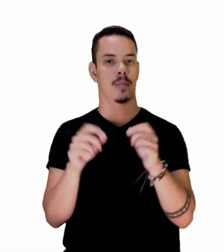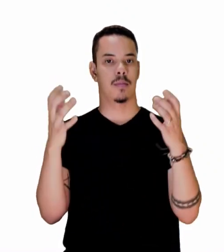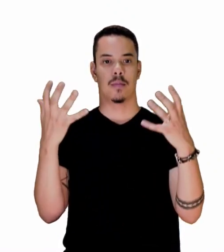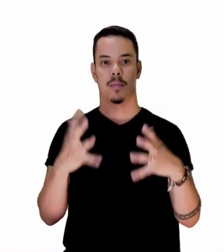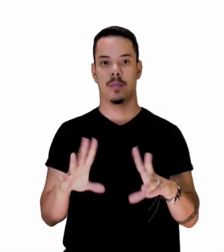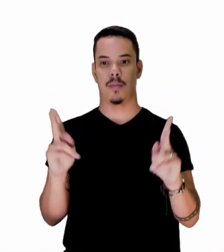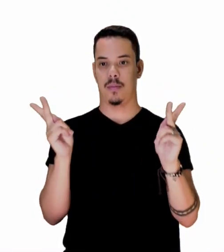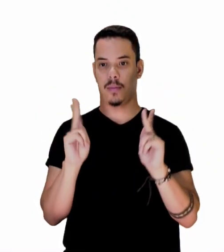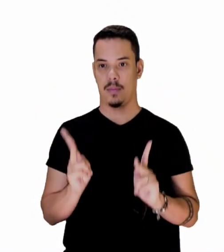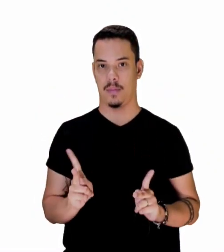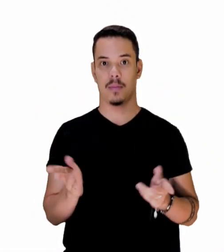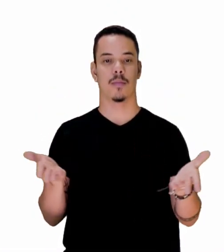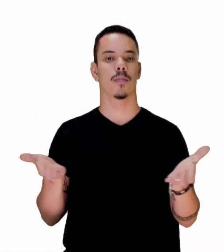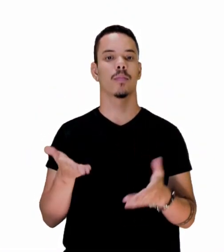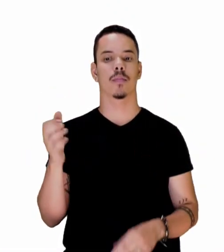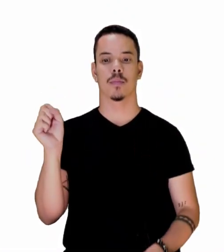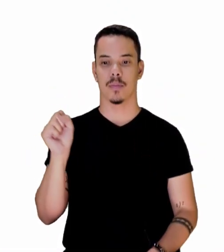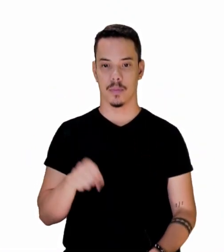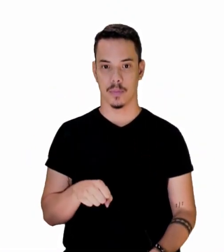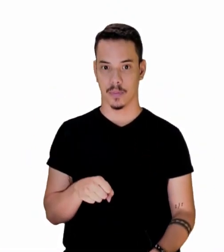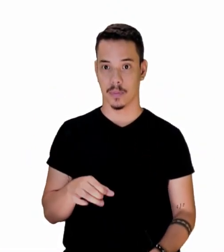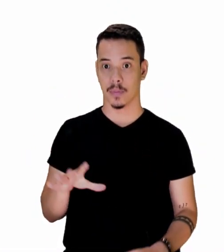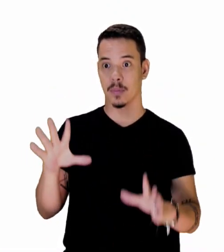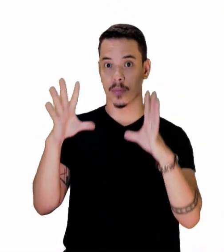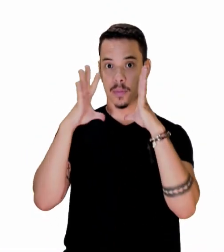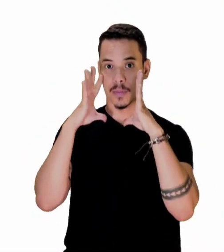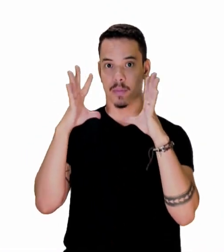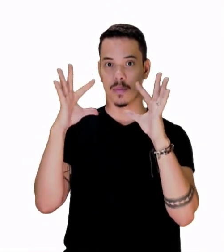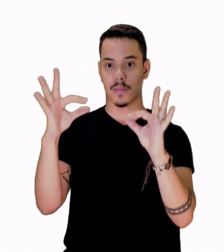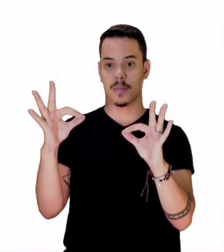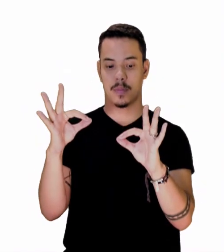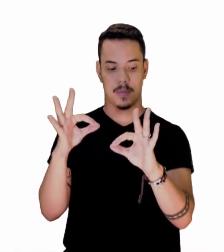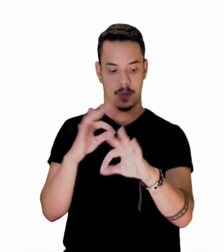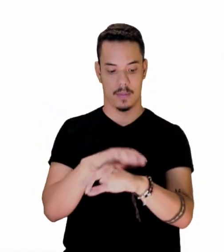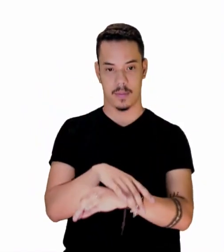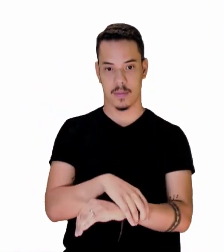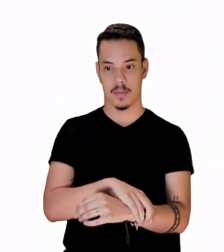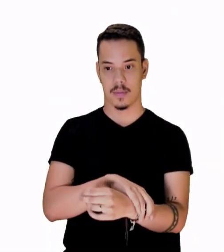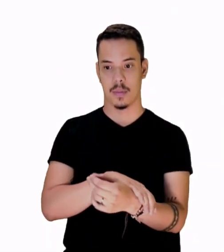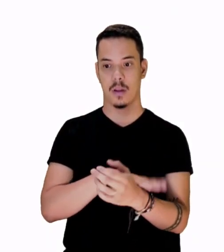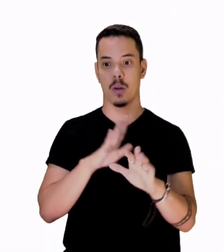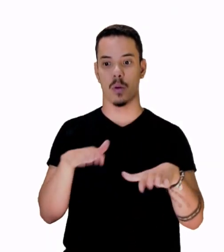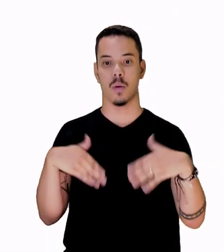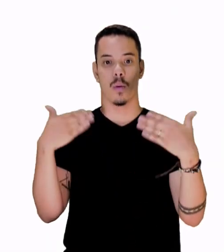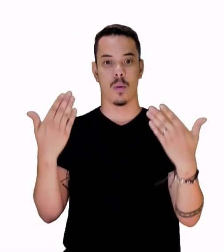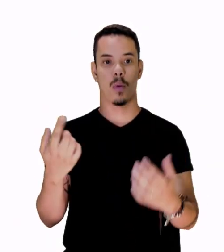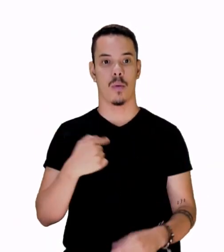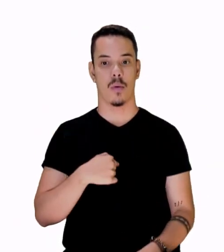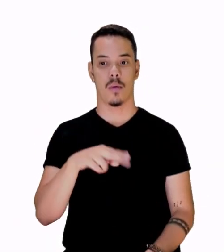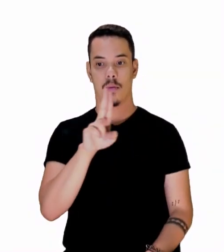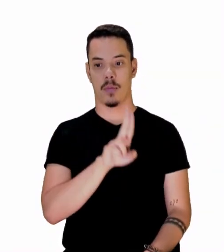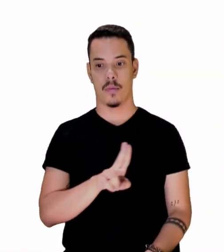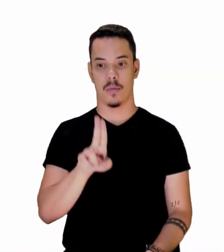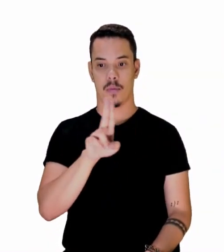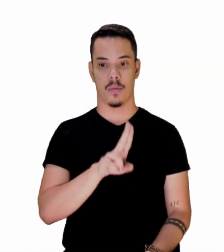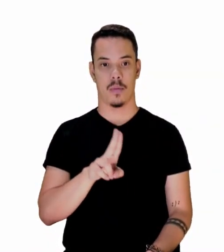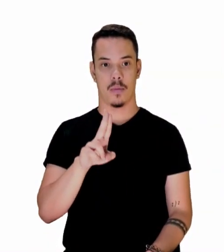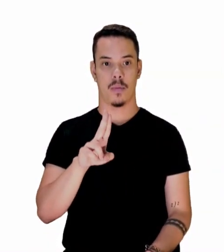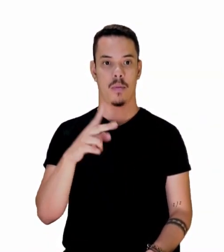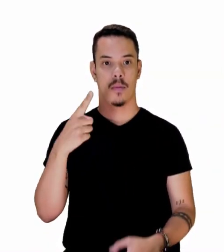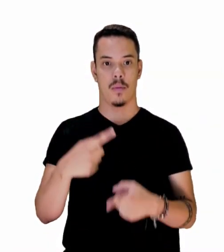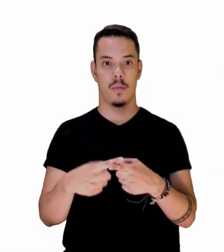em paz. Agora sim. Prestando atenção aqui, amadinho. Quando que eu vou usar o porquê,